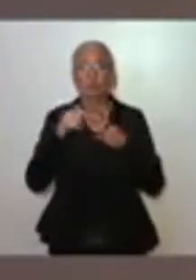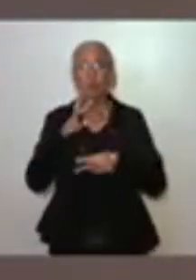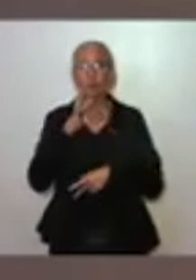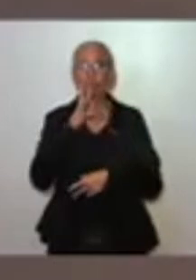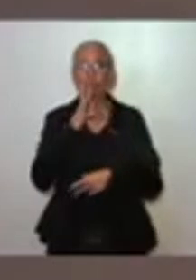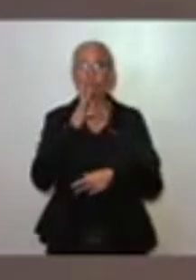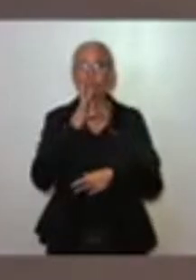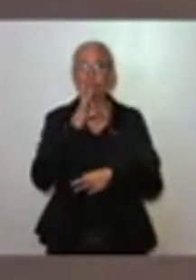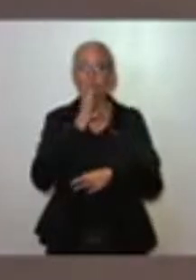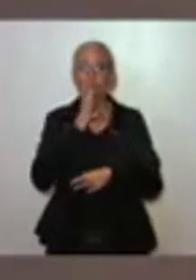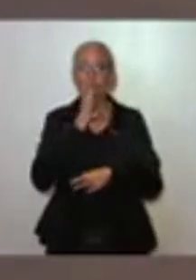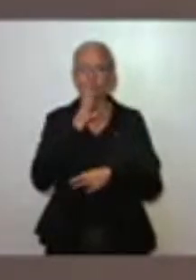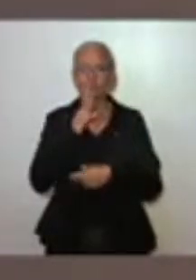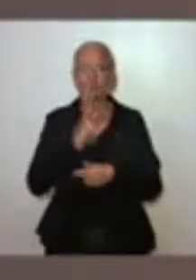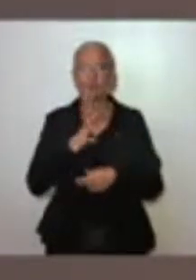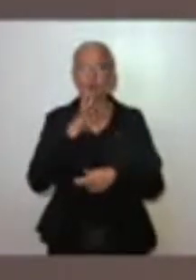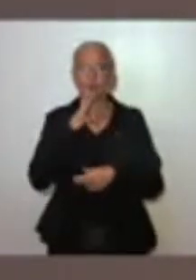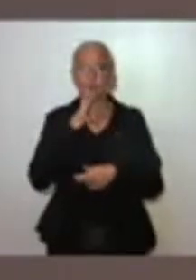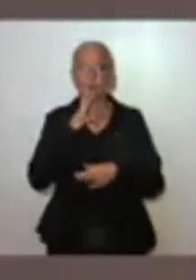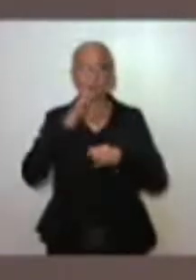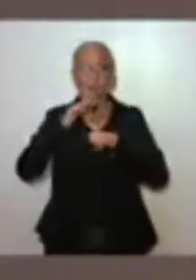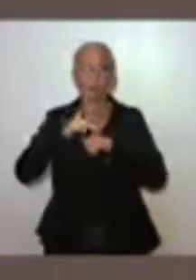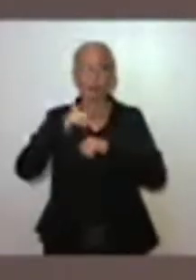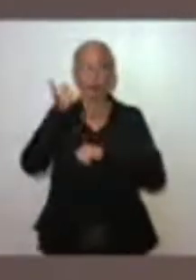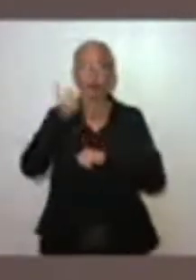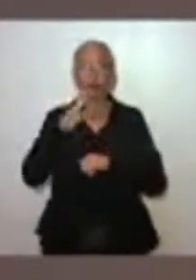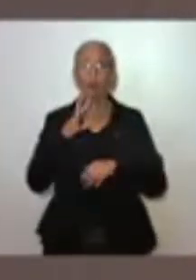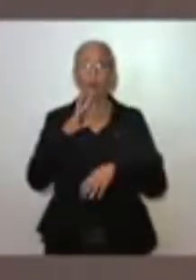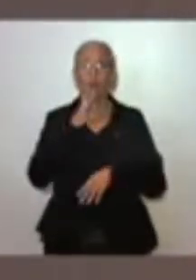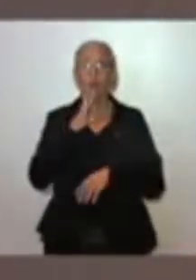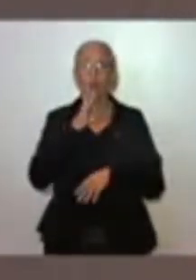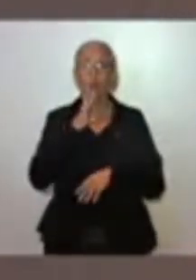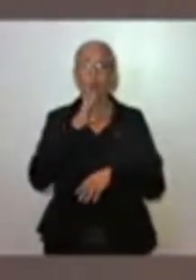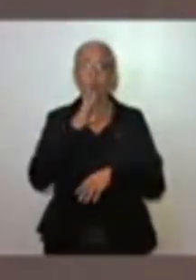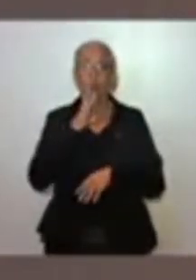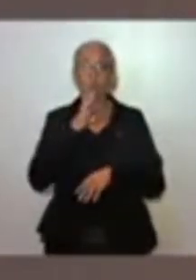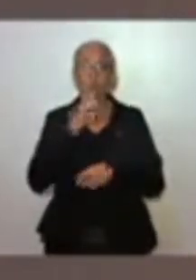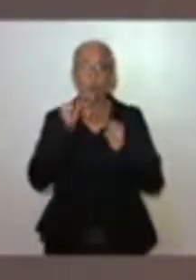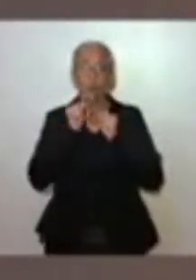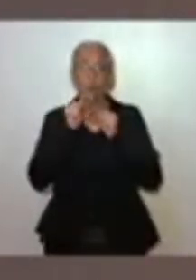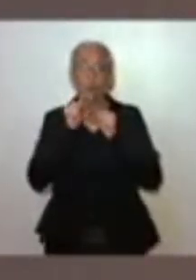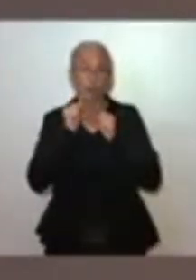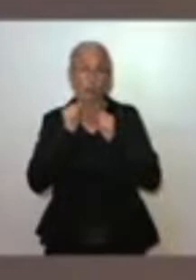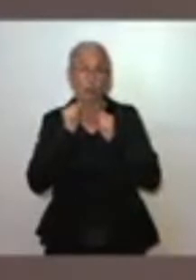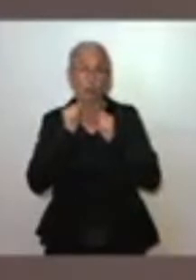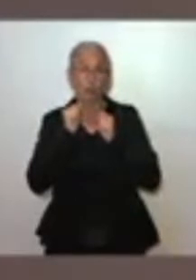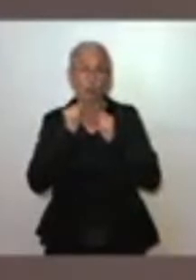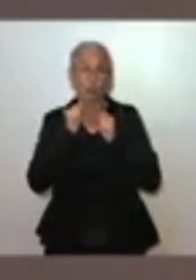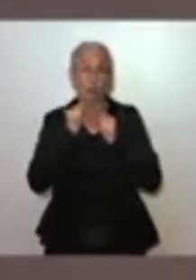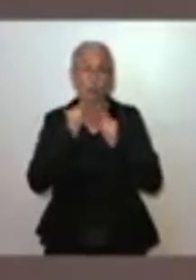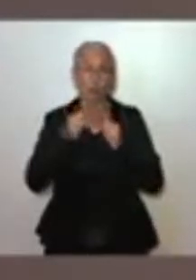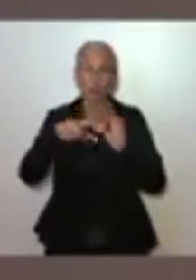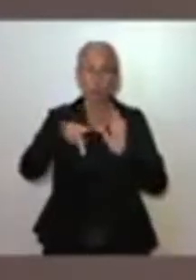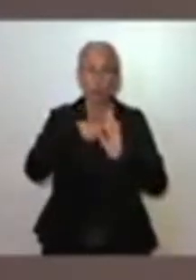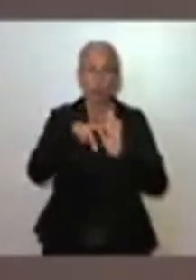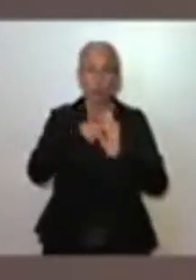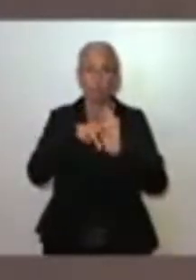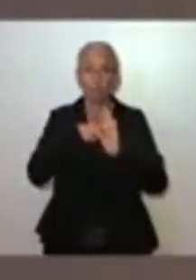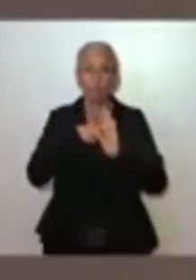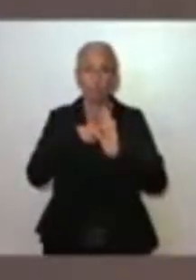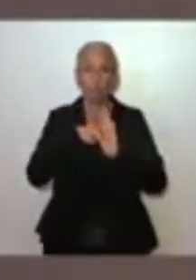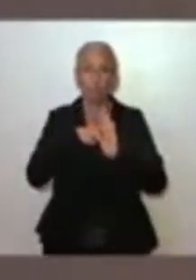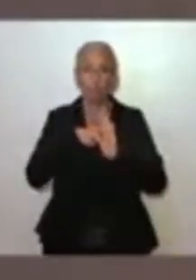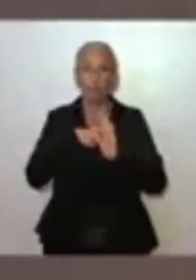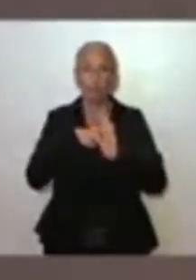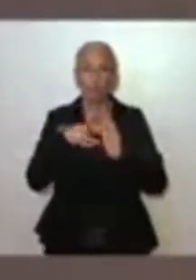conhecimento a melhor coisa que vocês podem fazer por vocês mesmos é ampliar o